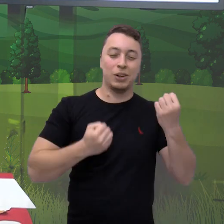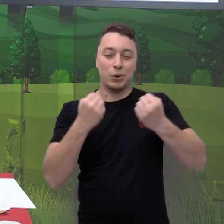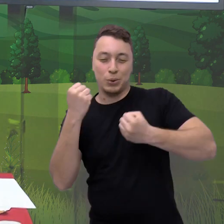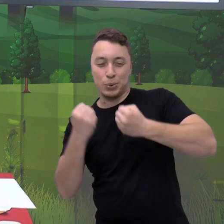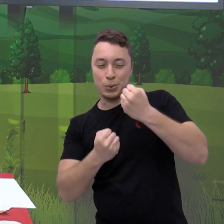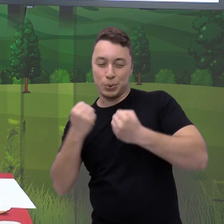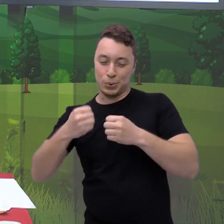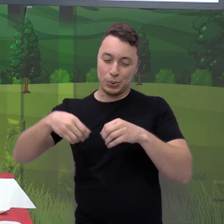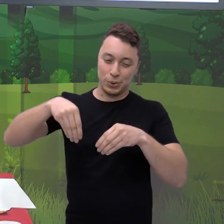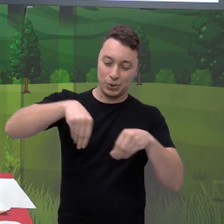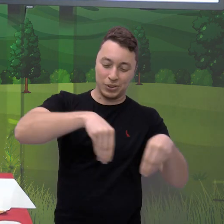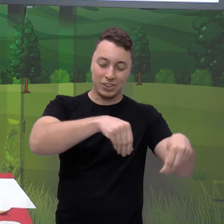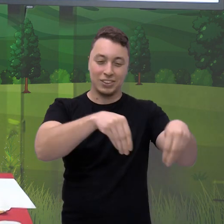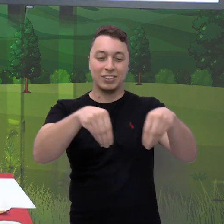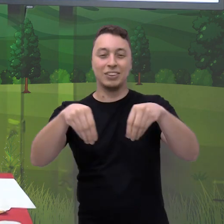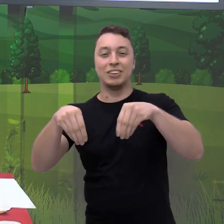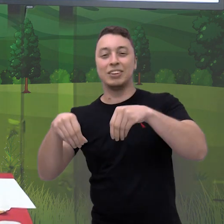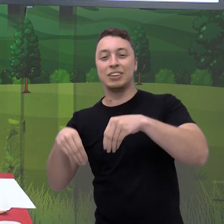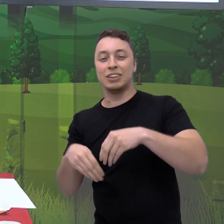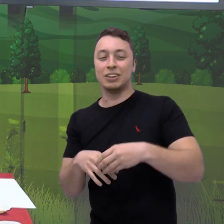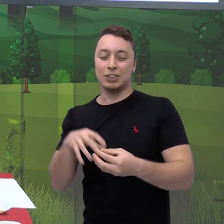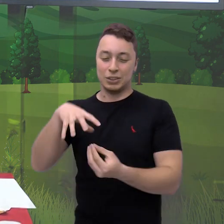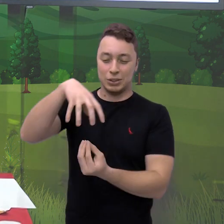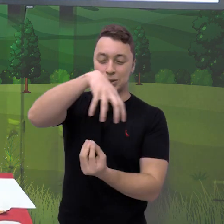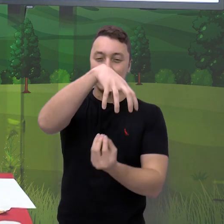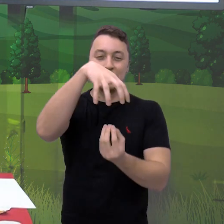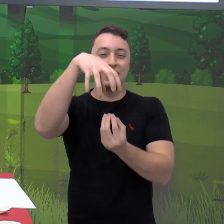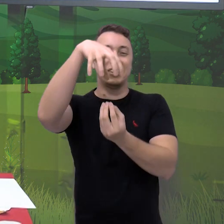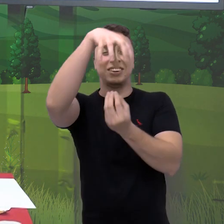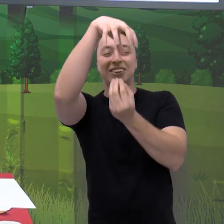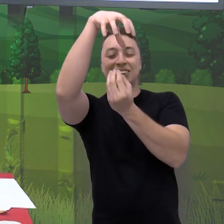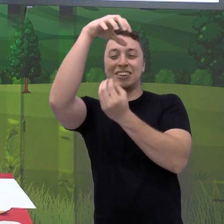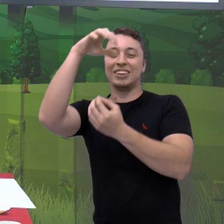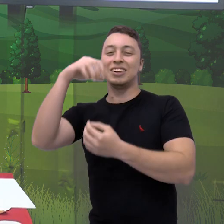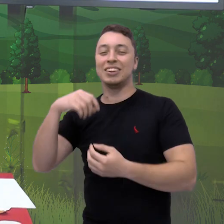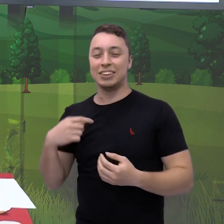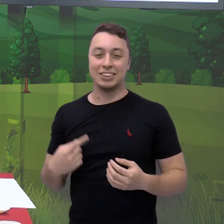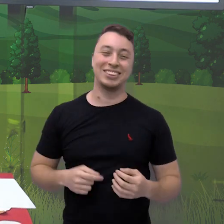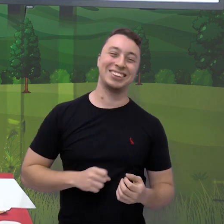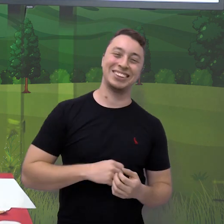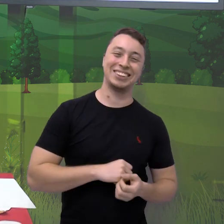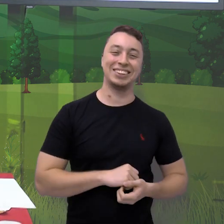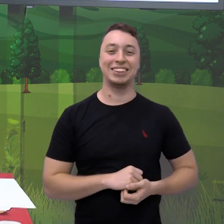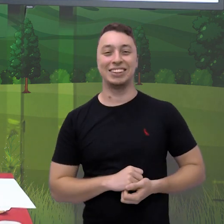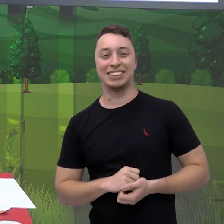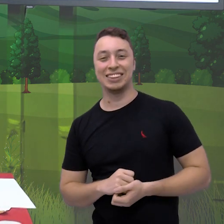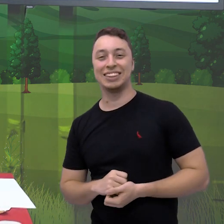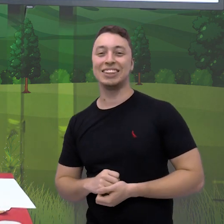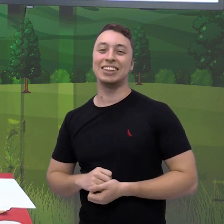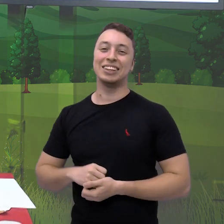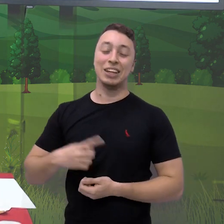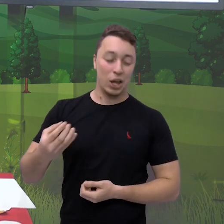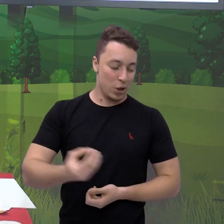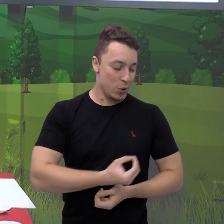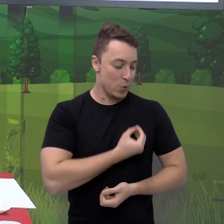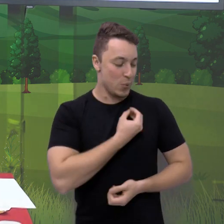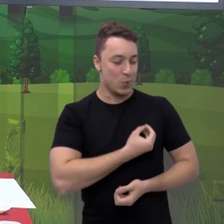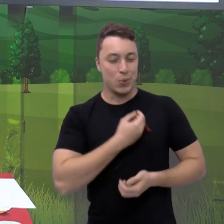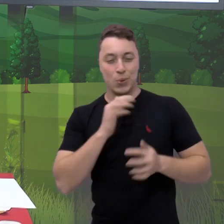balão. E ela nem ligava, viu? Ah, a vida é uma